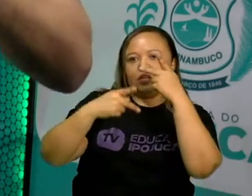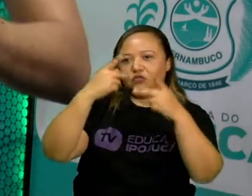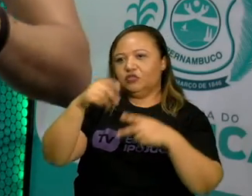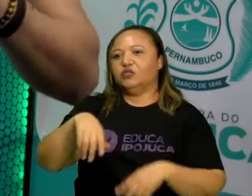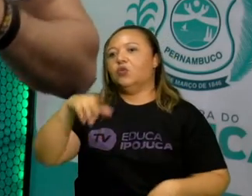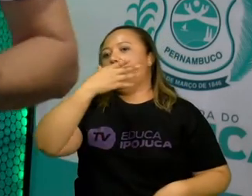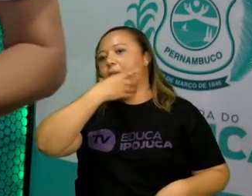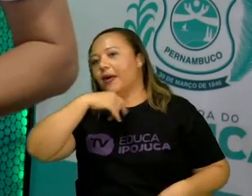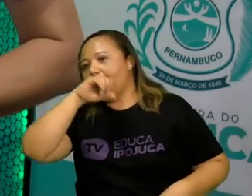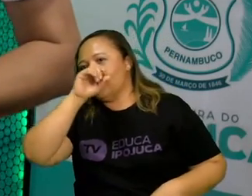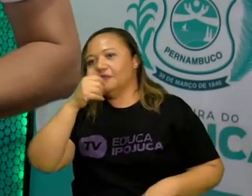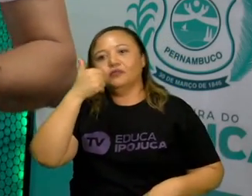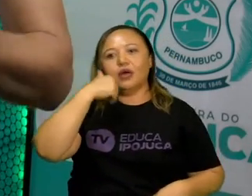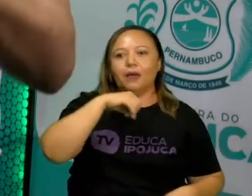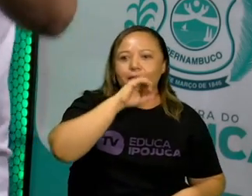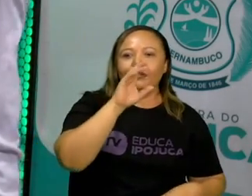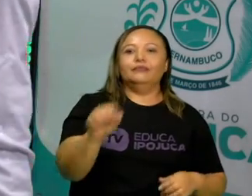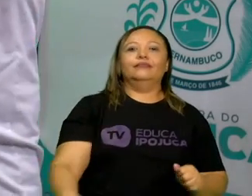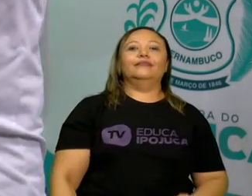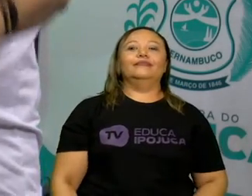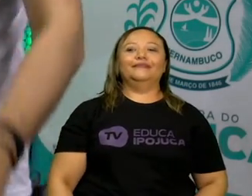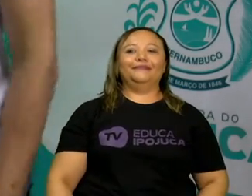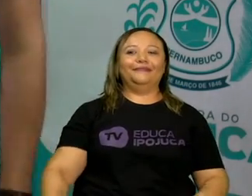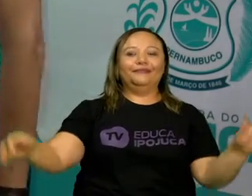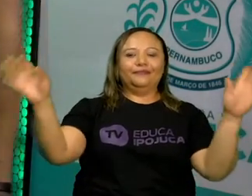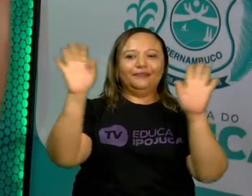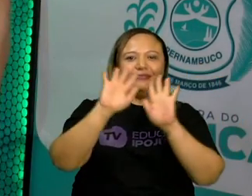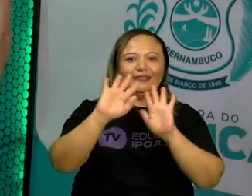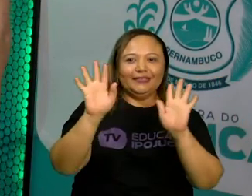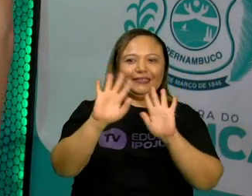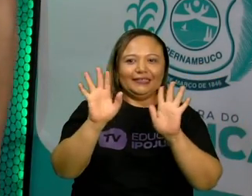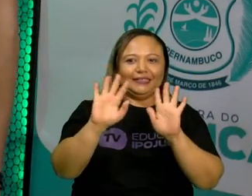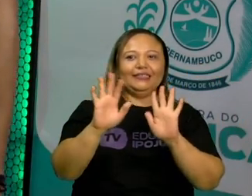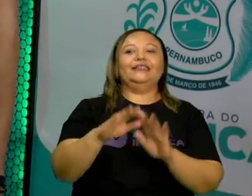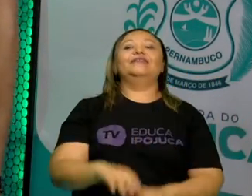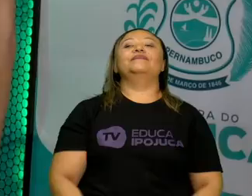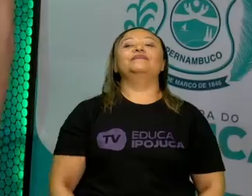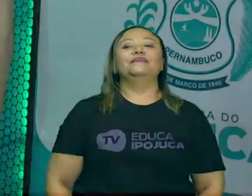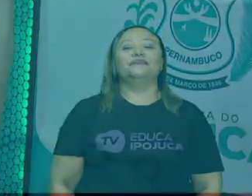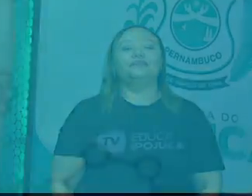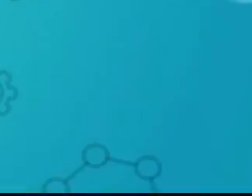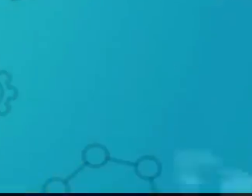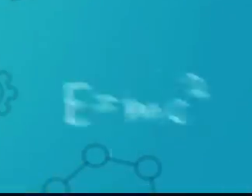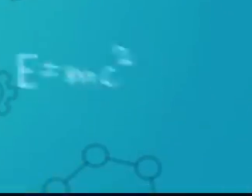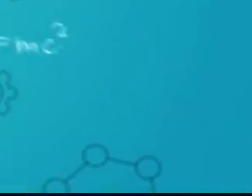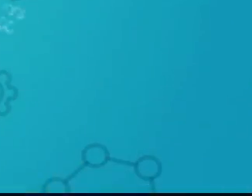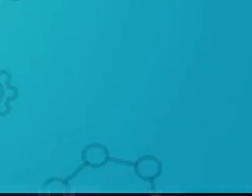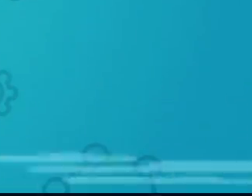mãe e peça: quero me vacinar. Beleza, galera? A gente se vê na próxima aula. Tchau, tchau.